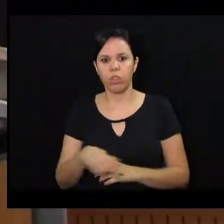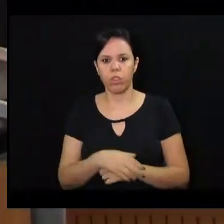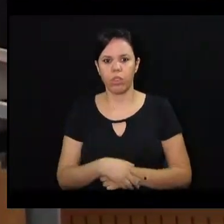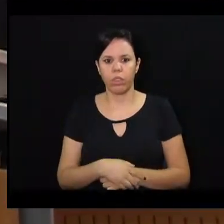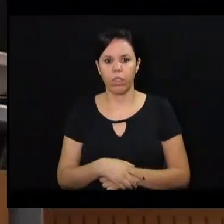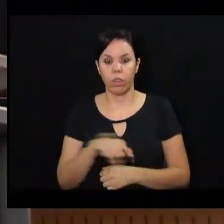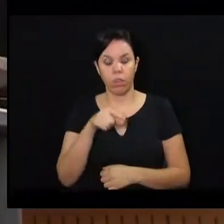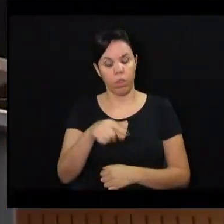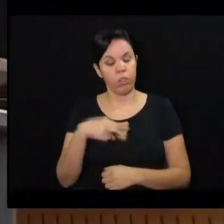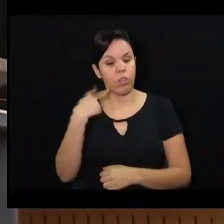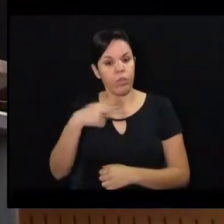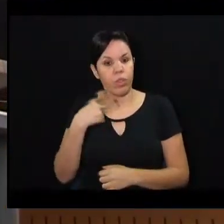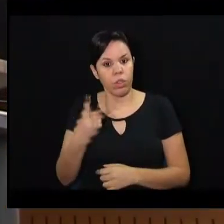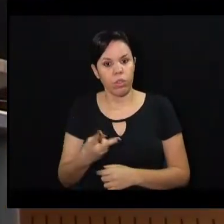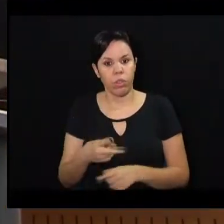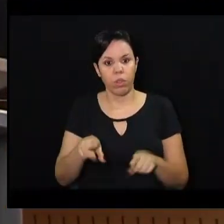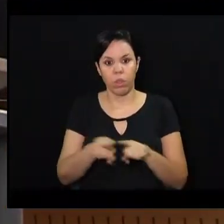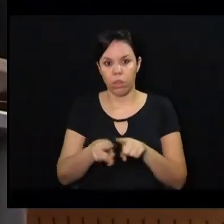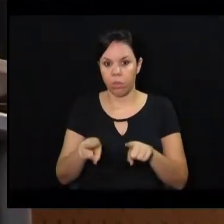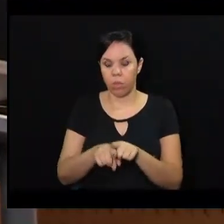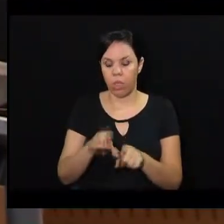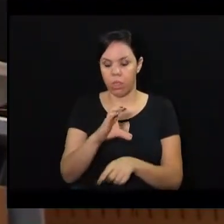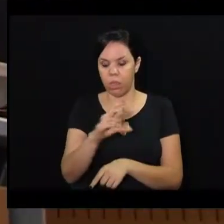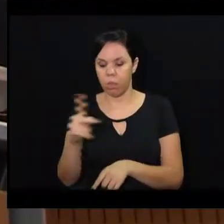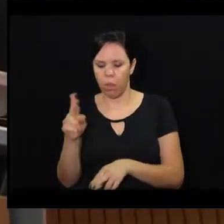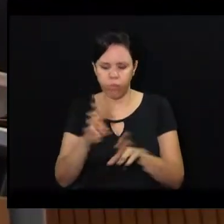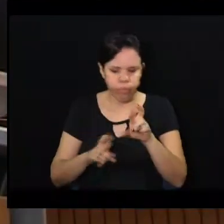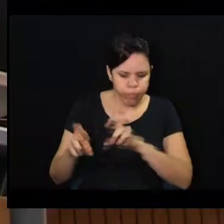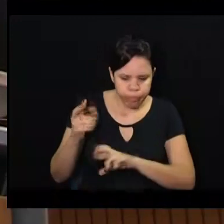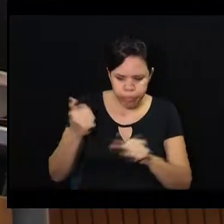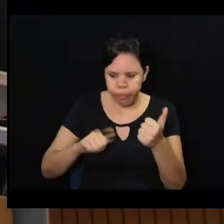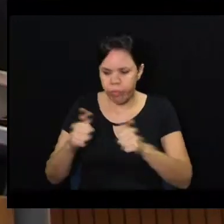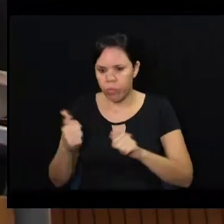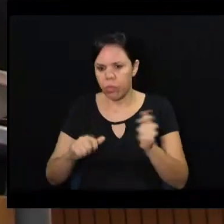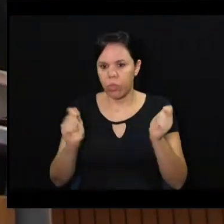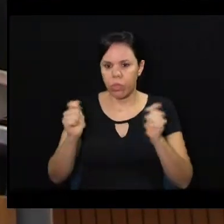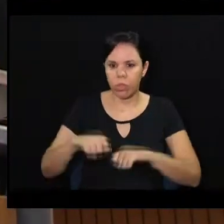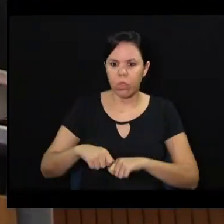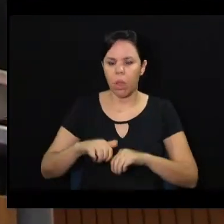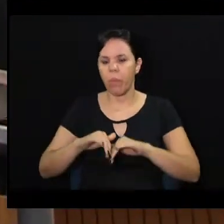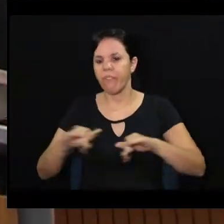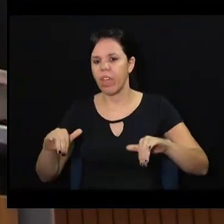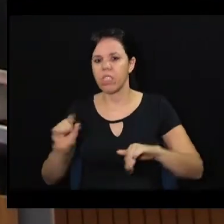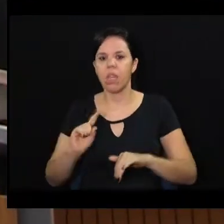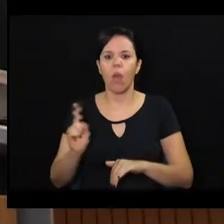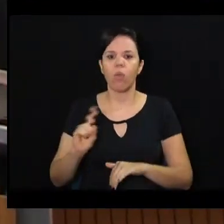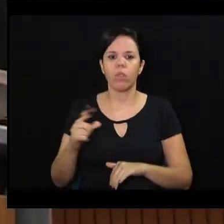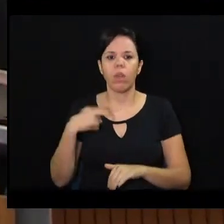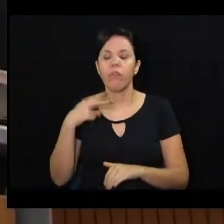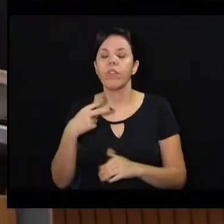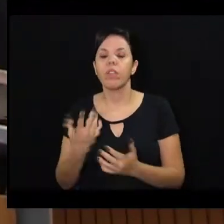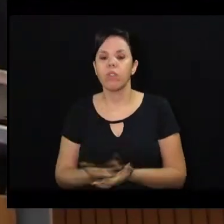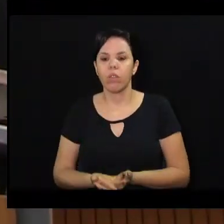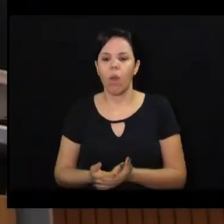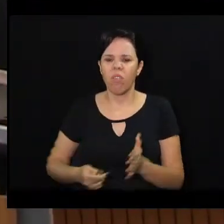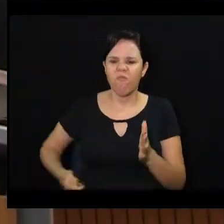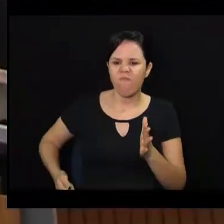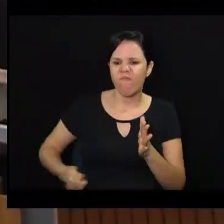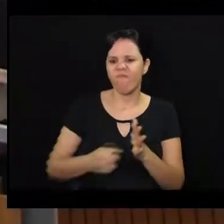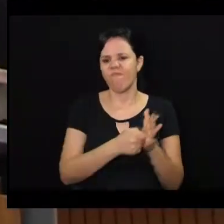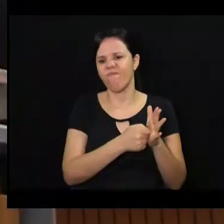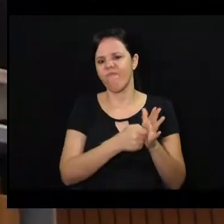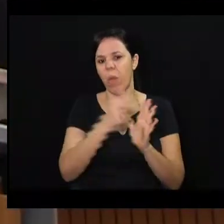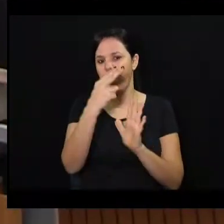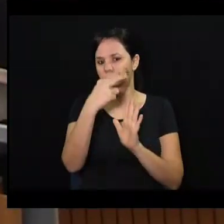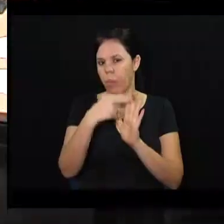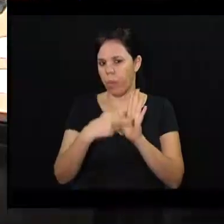o parlamentar estaria sujeito a uma CP, que avaliaria se o caso é para cassação ou não do mandato. A denúncia foi lida na